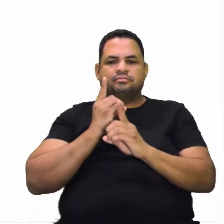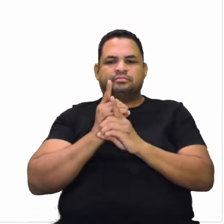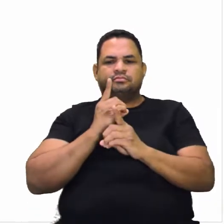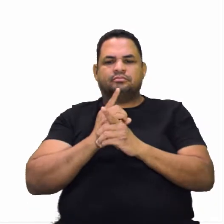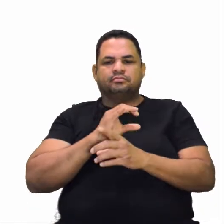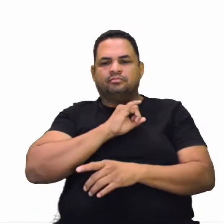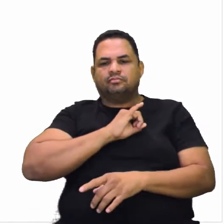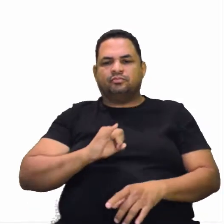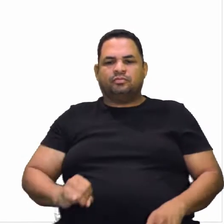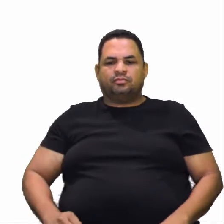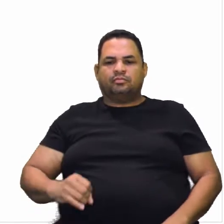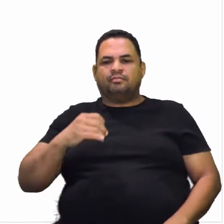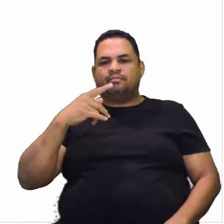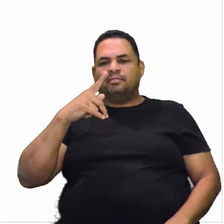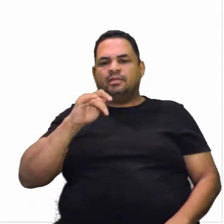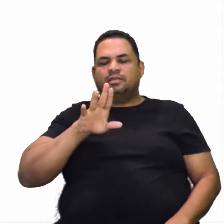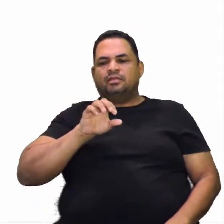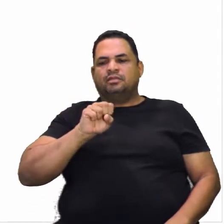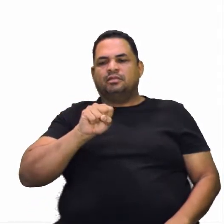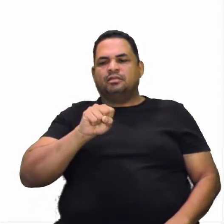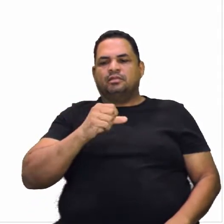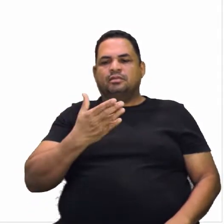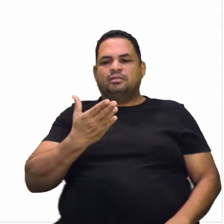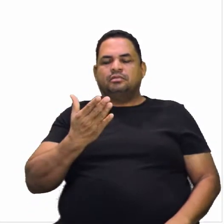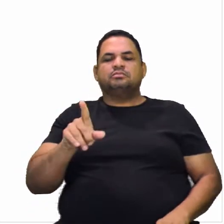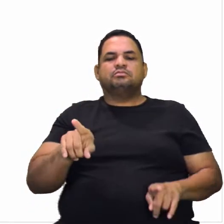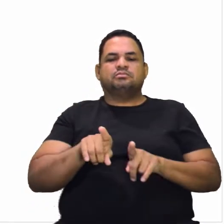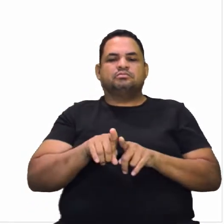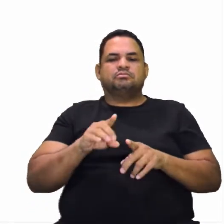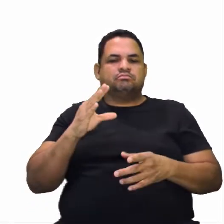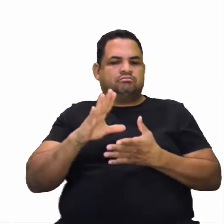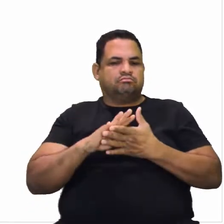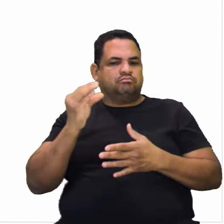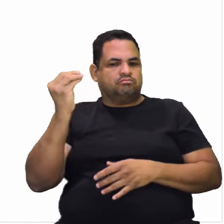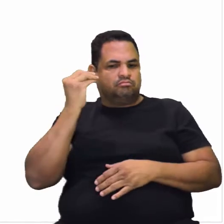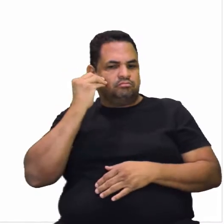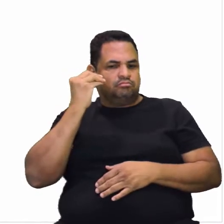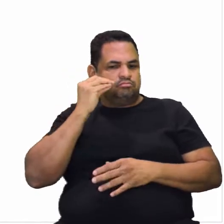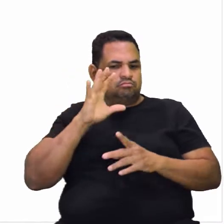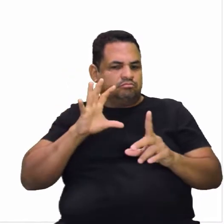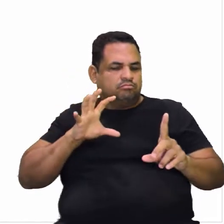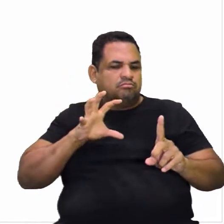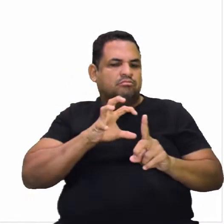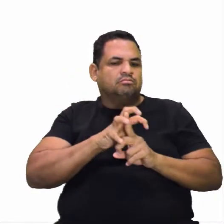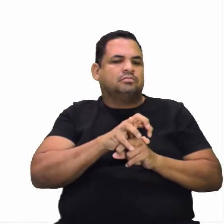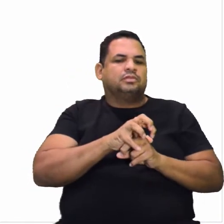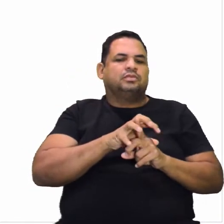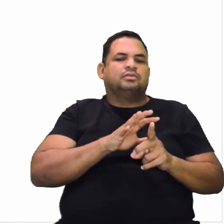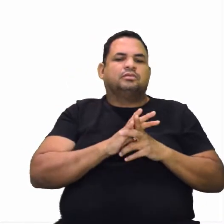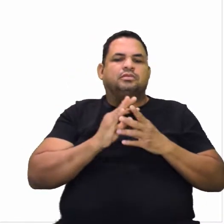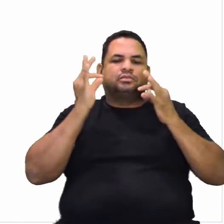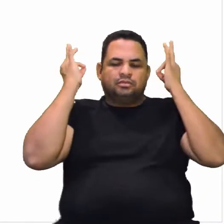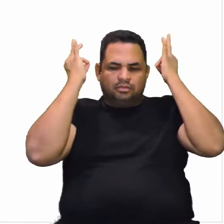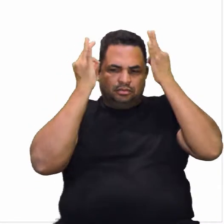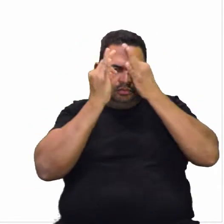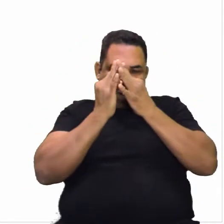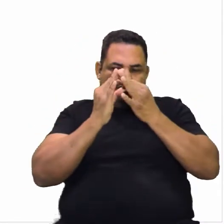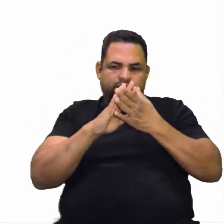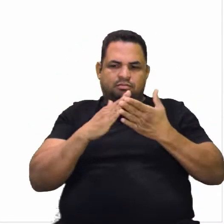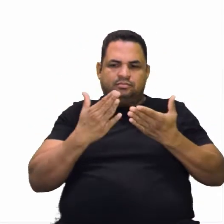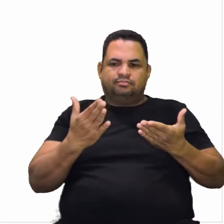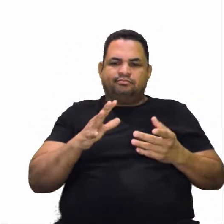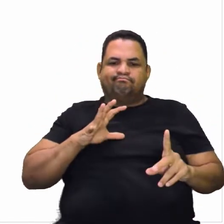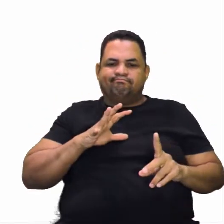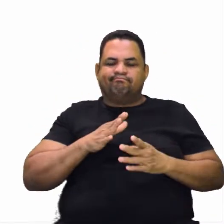Persa. Os persas também tentaram invadir a Grécia. Vão tentar invadir